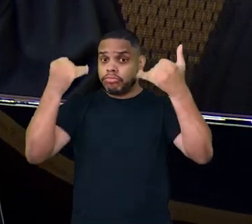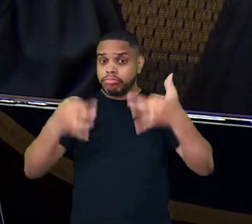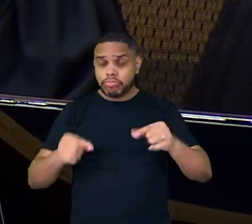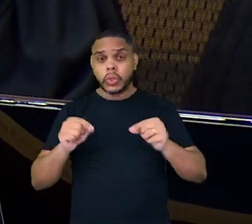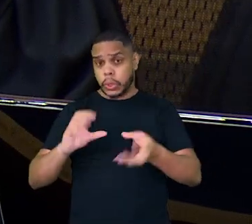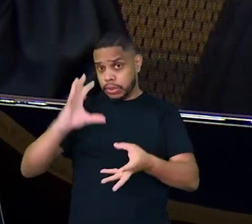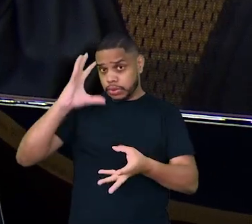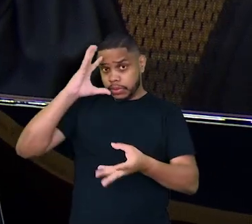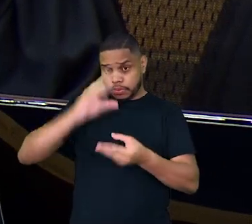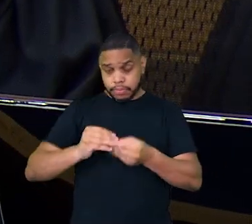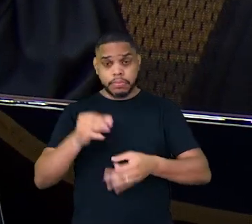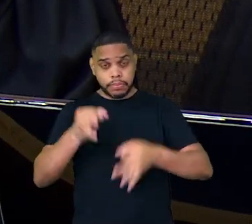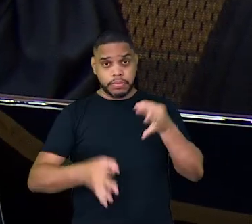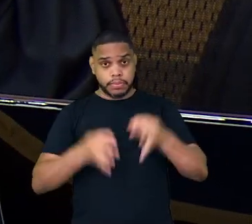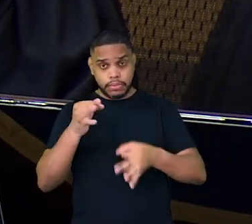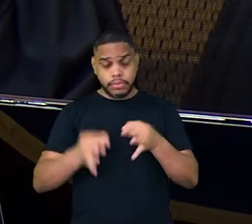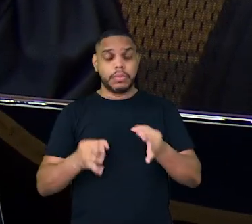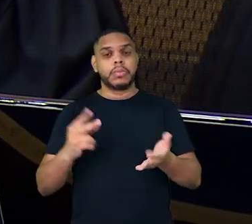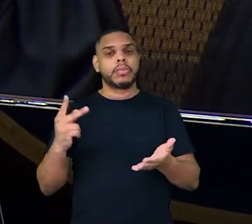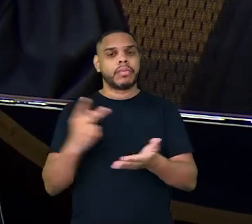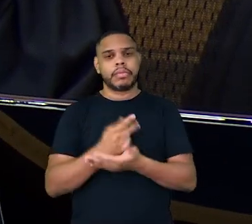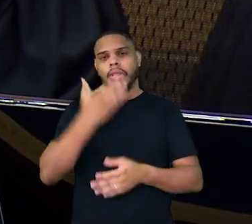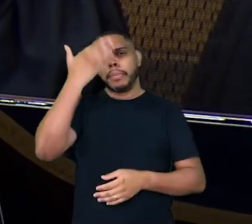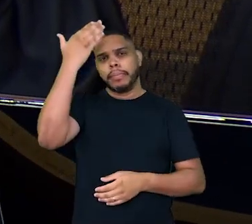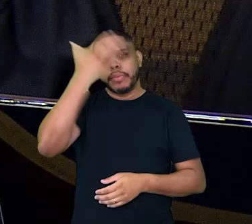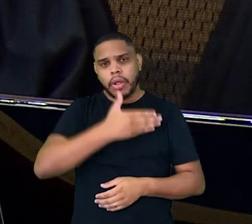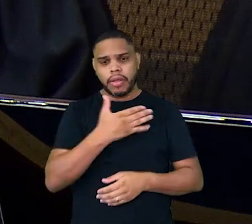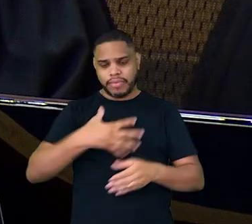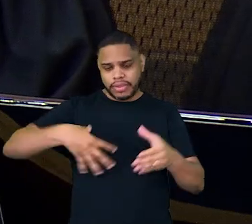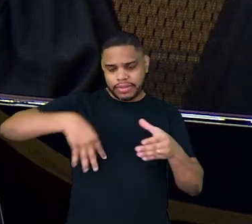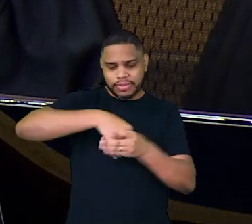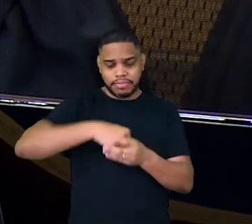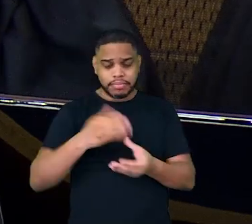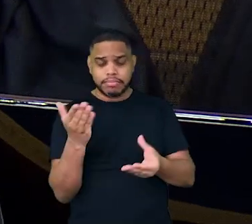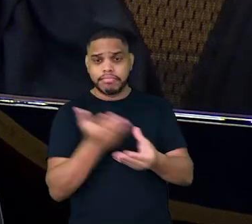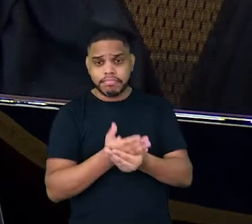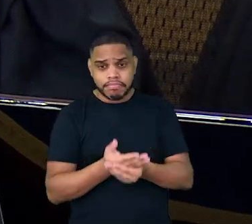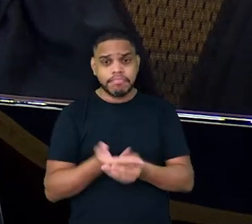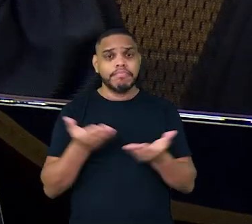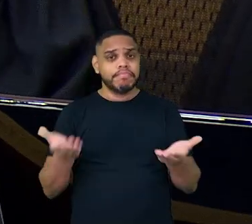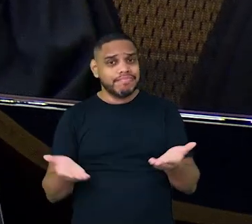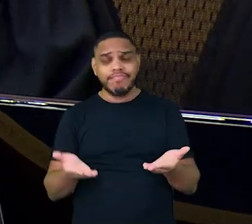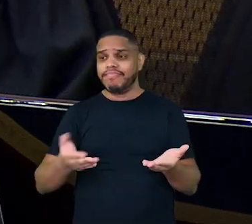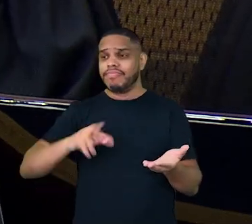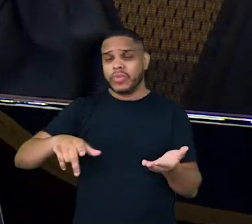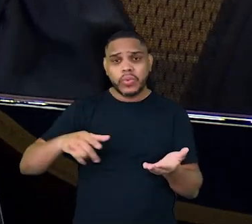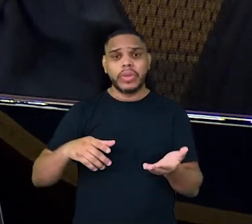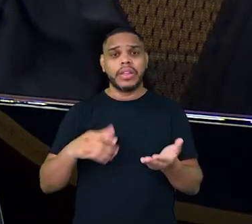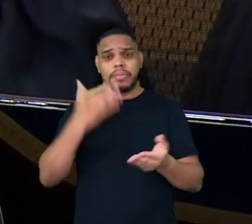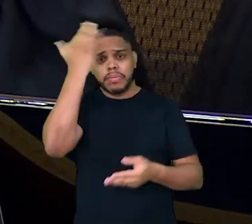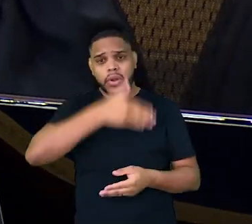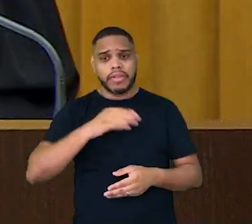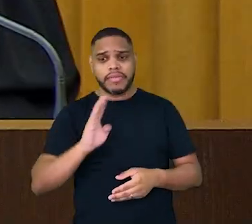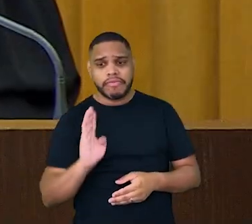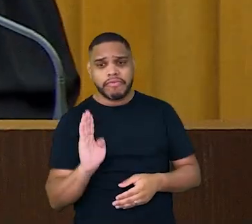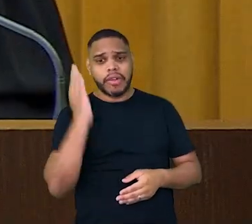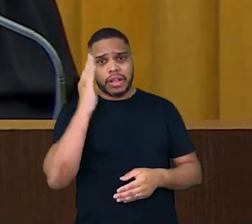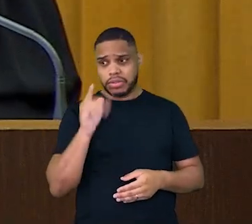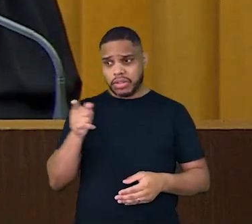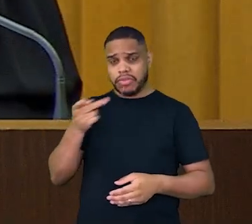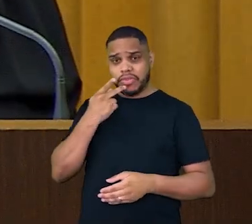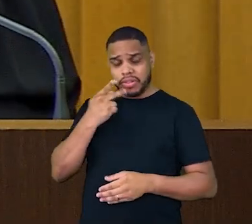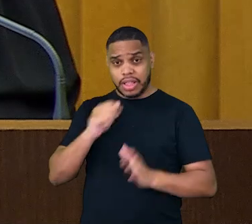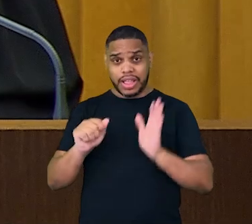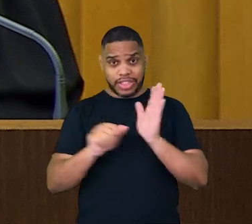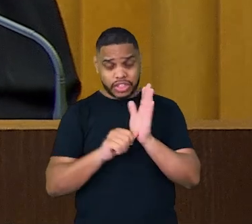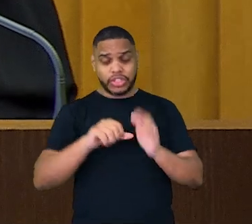que a conclusão do julgador, resultante das provas dos autos, não caracteriza a hipótese de prova falsa a que se refere